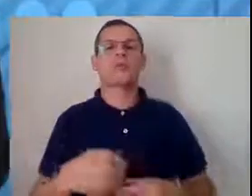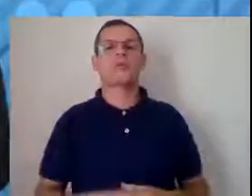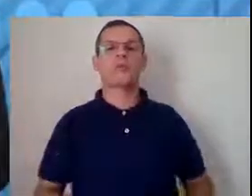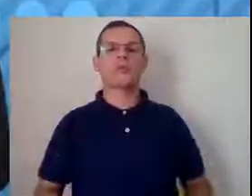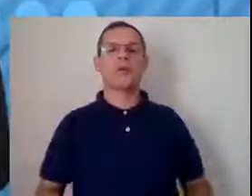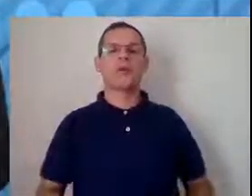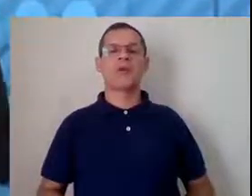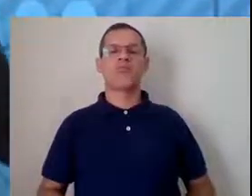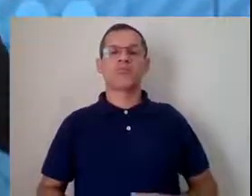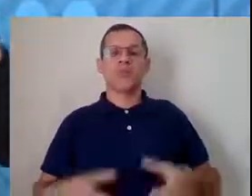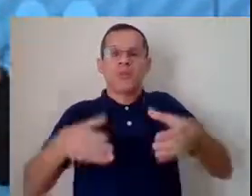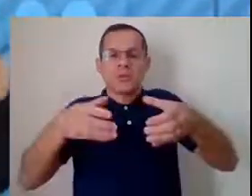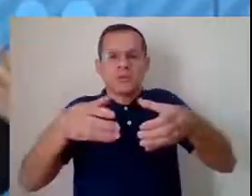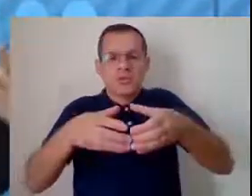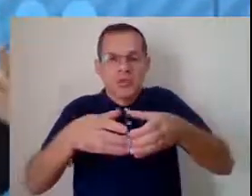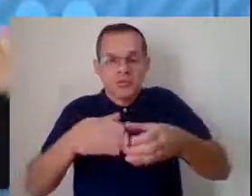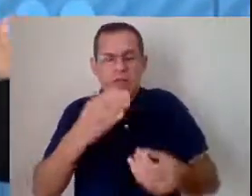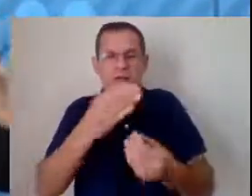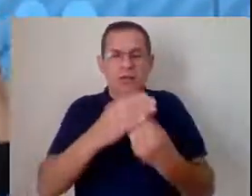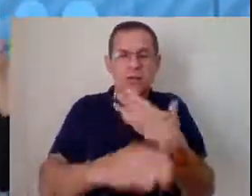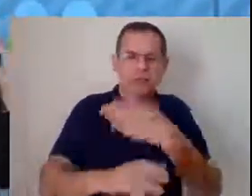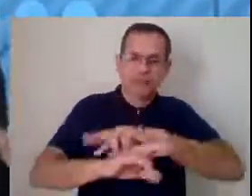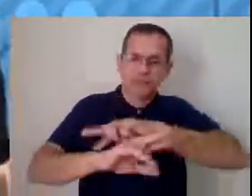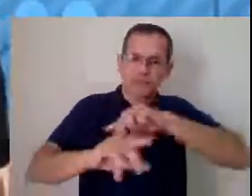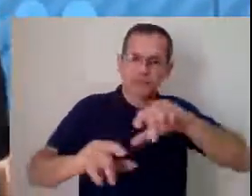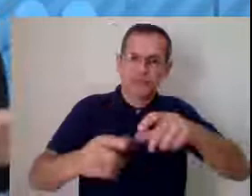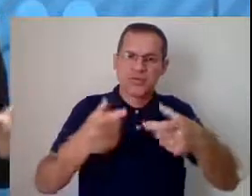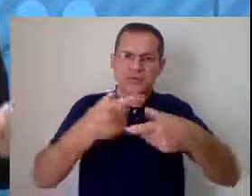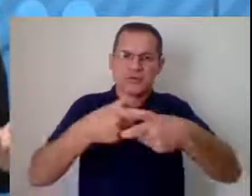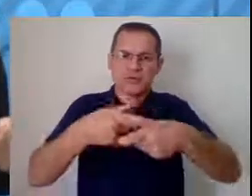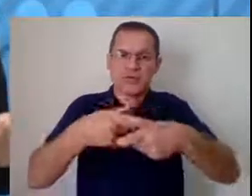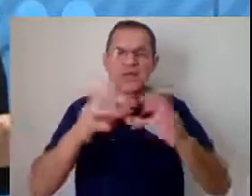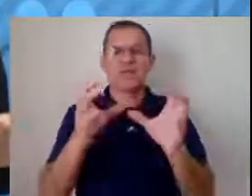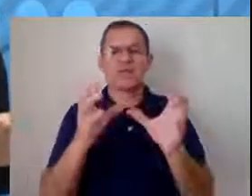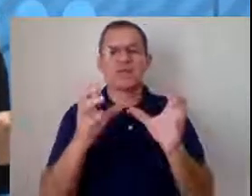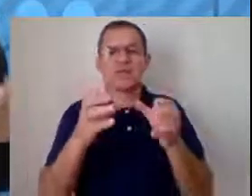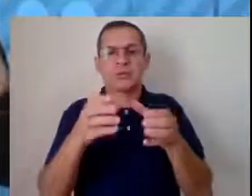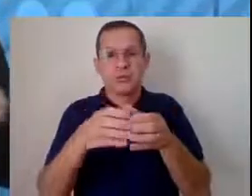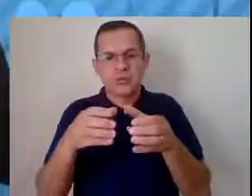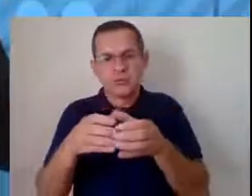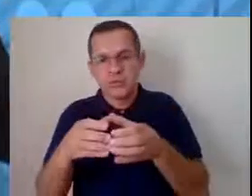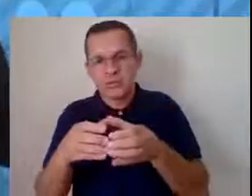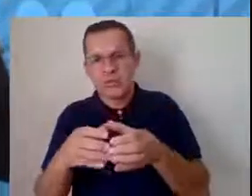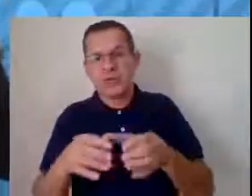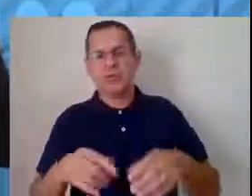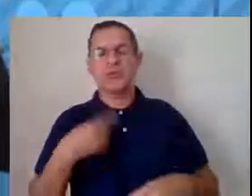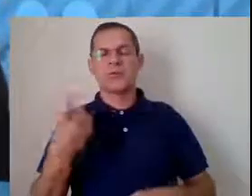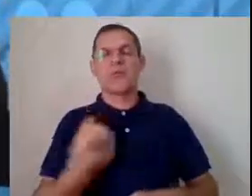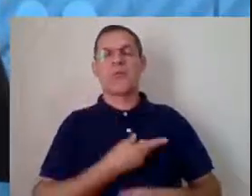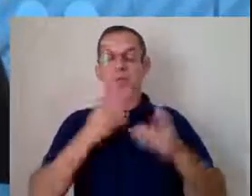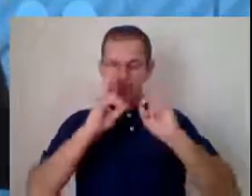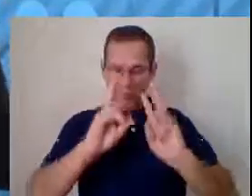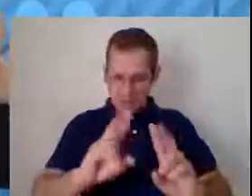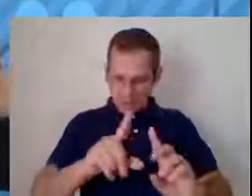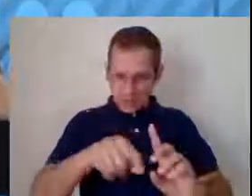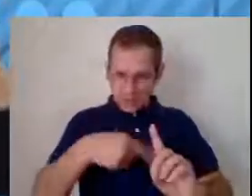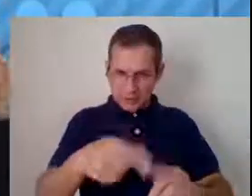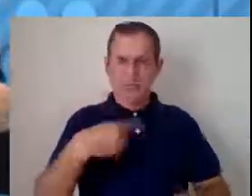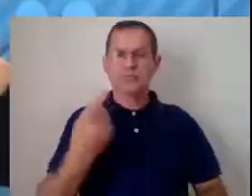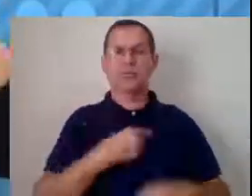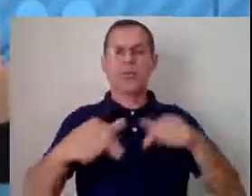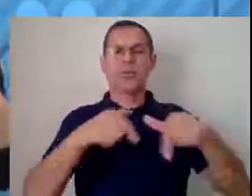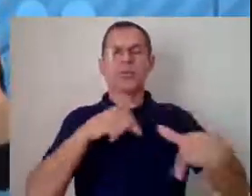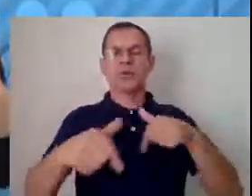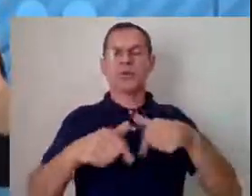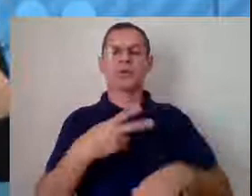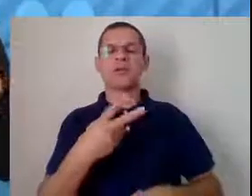um conjunto eu posso gerar vários subconjuntos, tá? Nós vamos ver aí como que nós trabalhamos